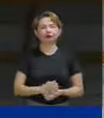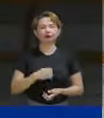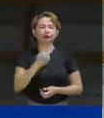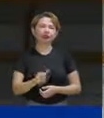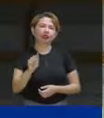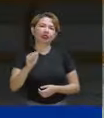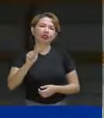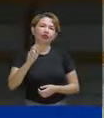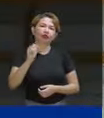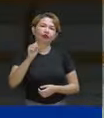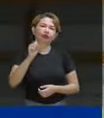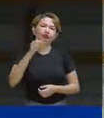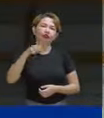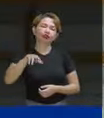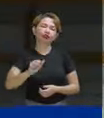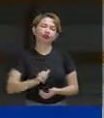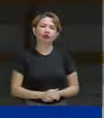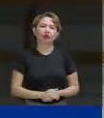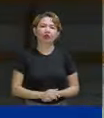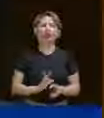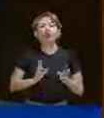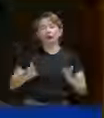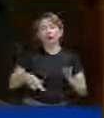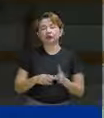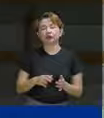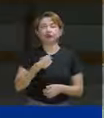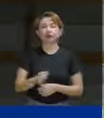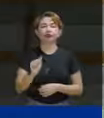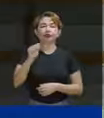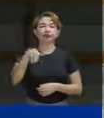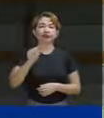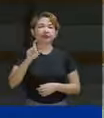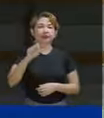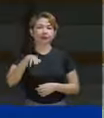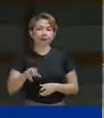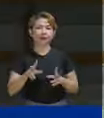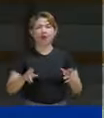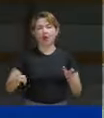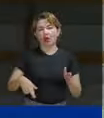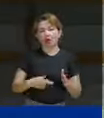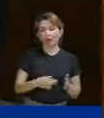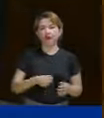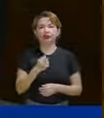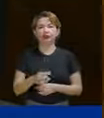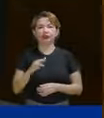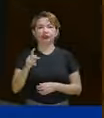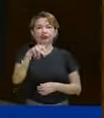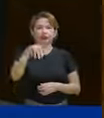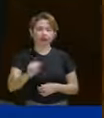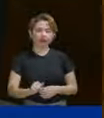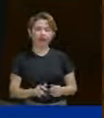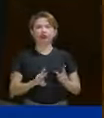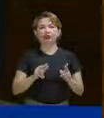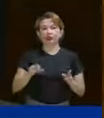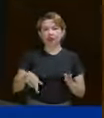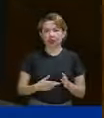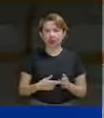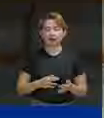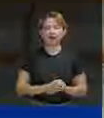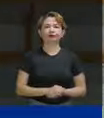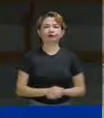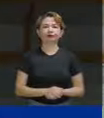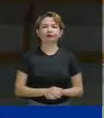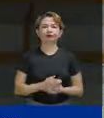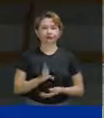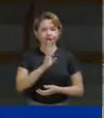Juiz Agostinho Silvério. Acompanho, senhor presidente. Juiz Anselmo Gonçalves. Relator. Juiz Atina Souza. Acompanho o relator,